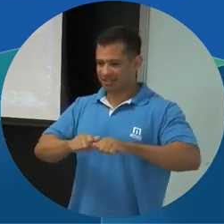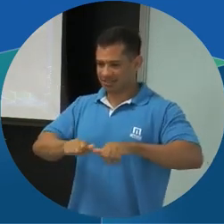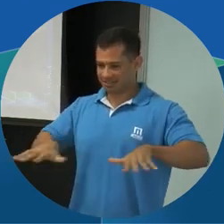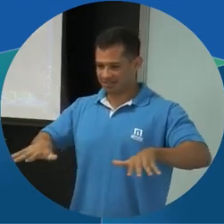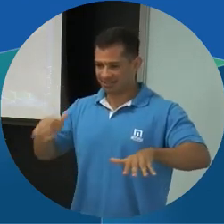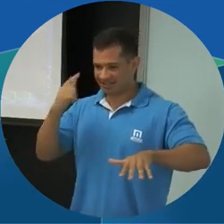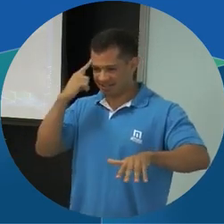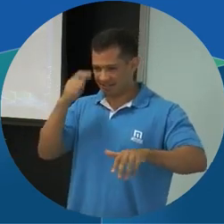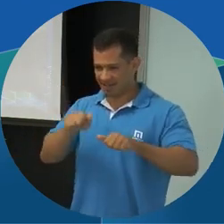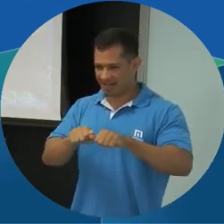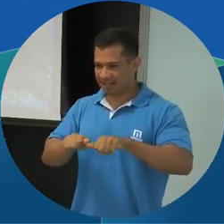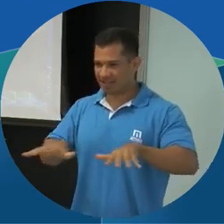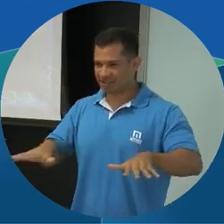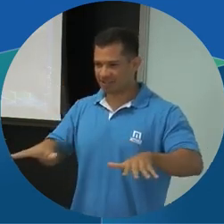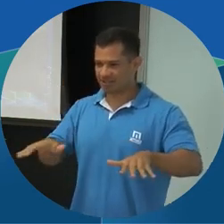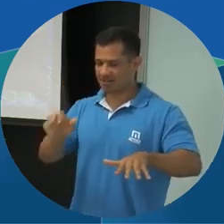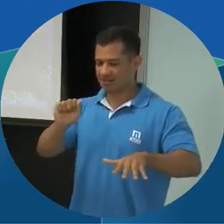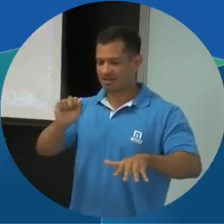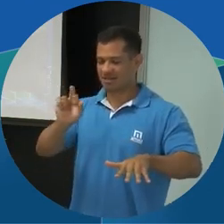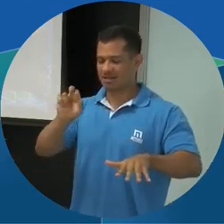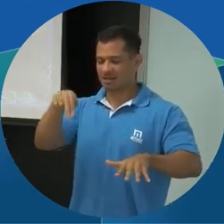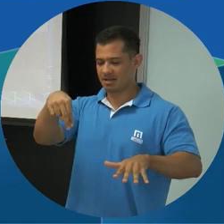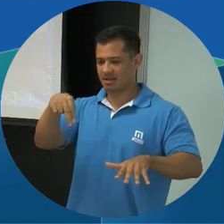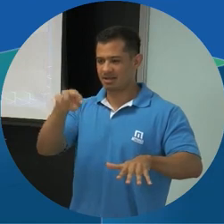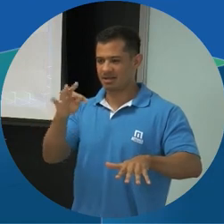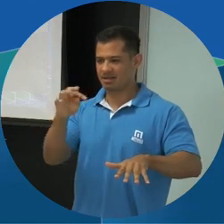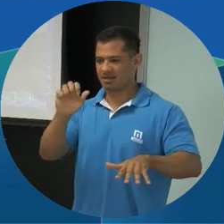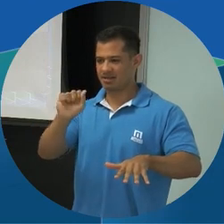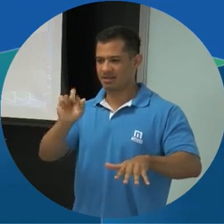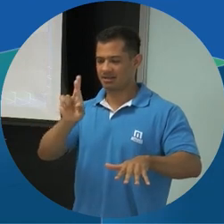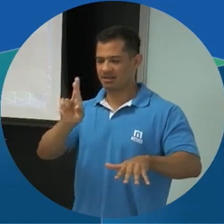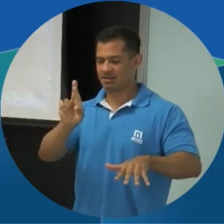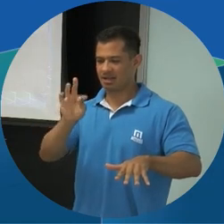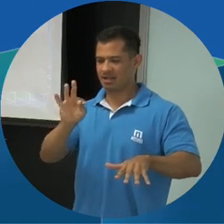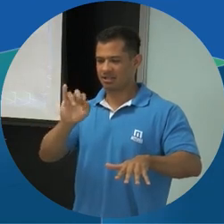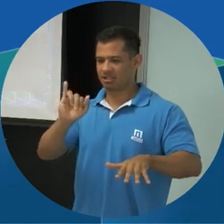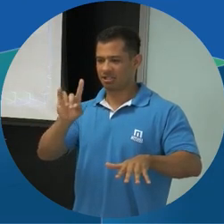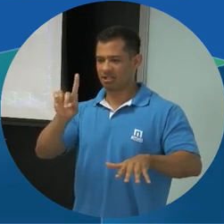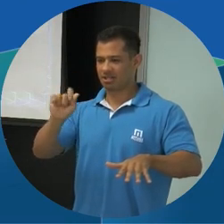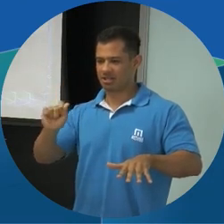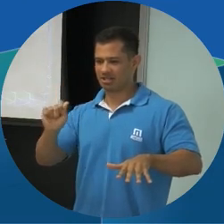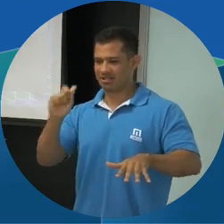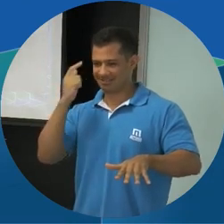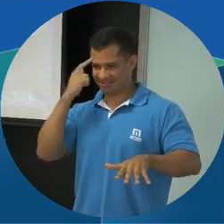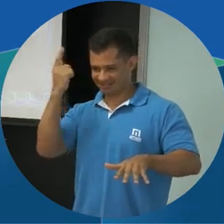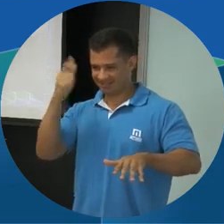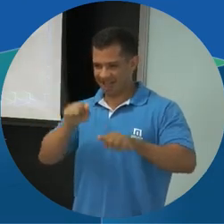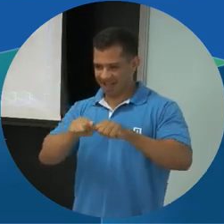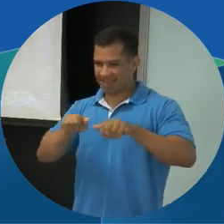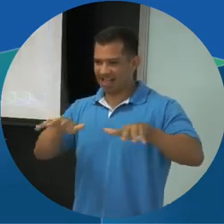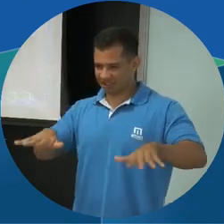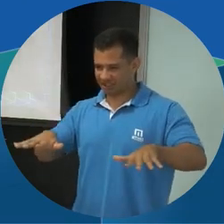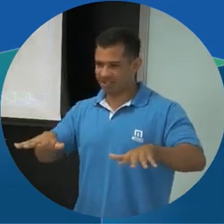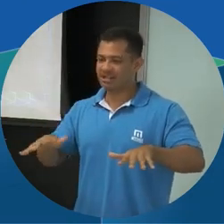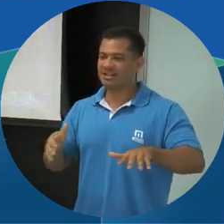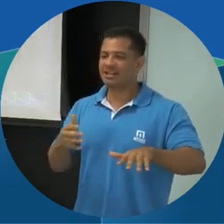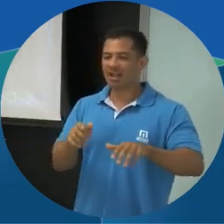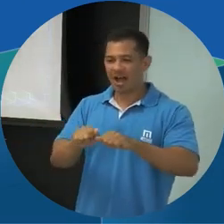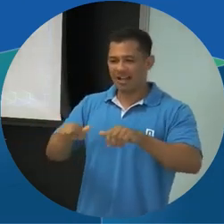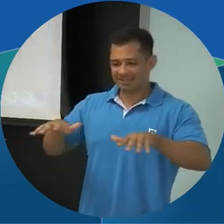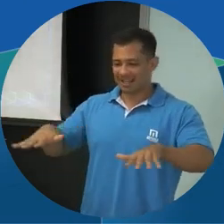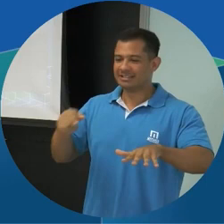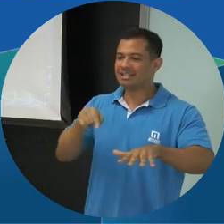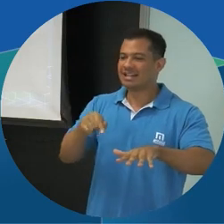de concreto. Porém, você não poderia utilizar um processo um processo pneumático para evitar trincas